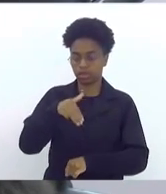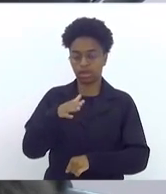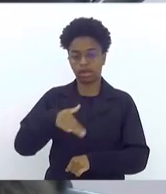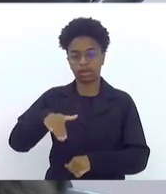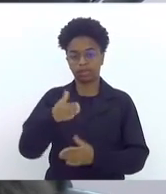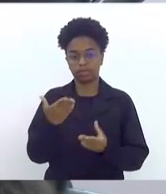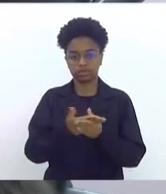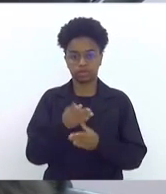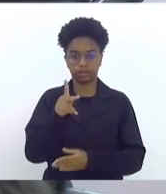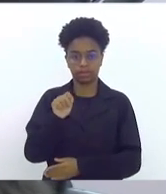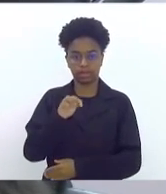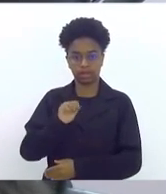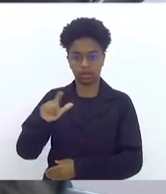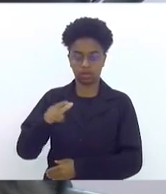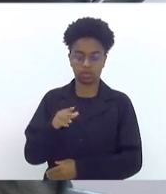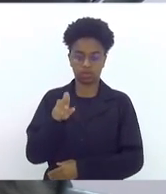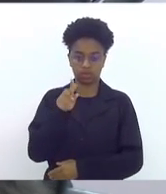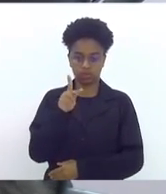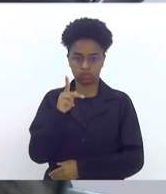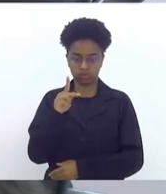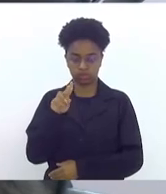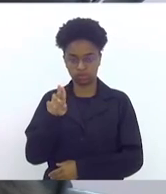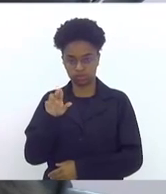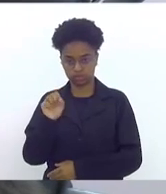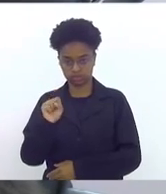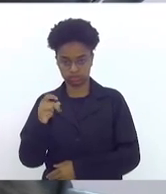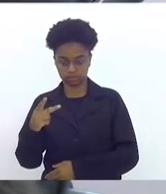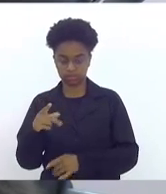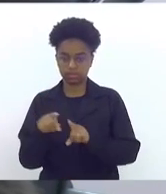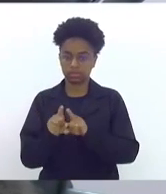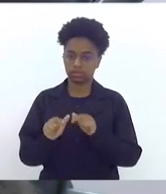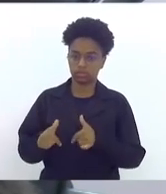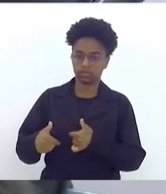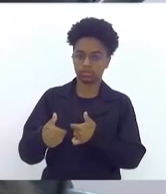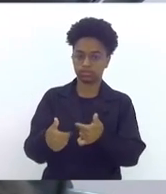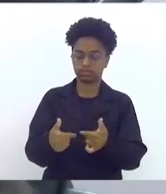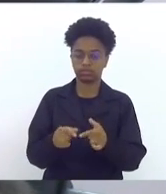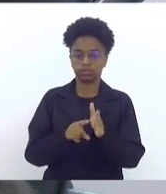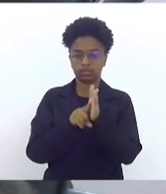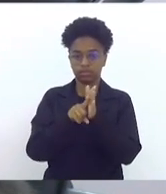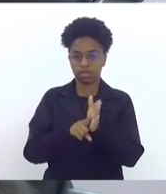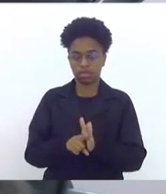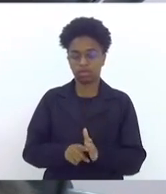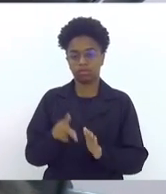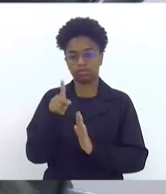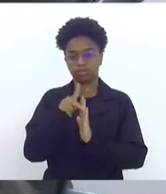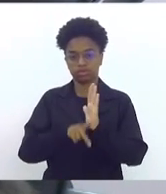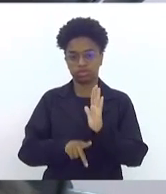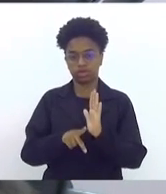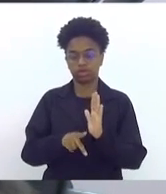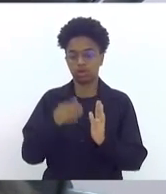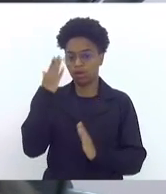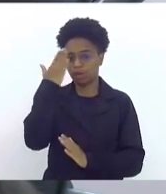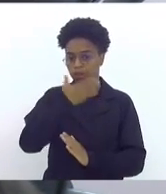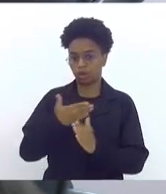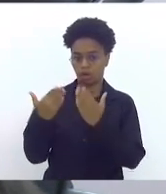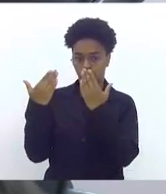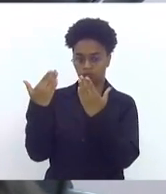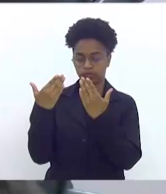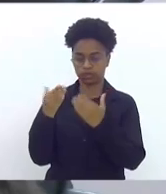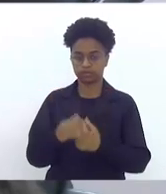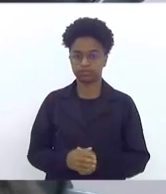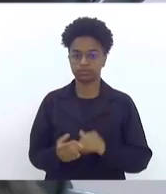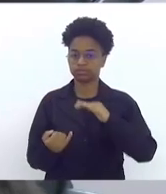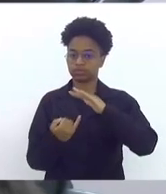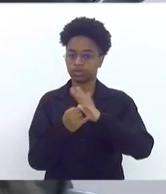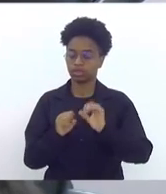nas universidades de São Paulo e atuou como pesquisador do projeto Prova sob Suspeita do